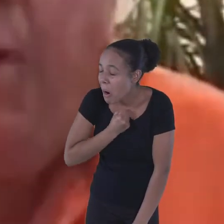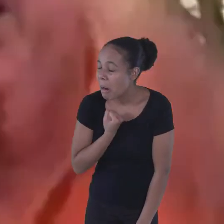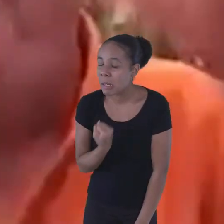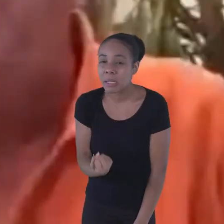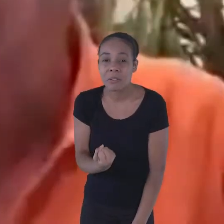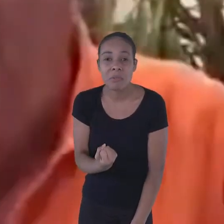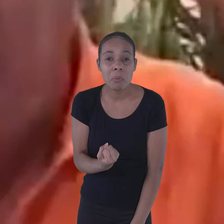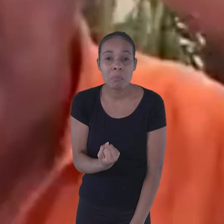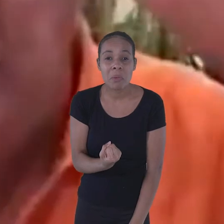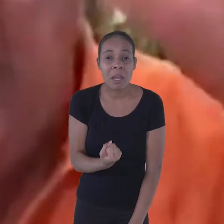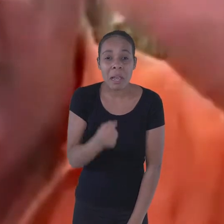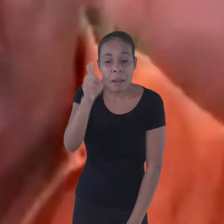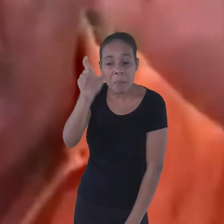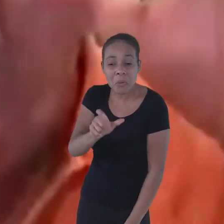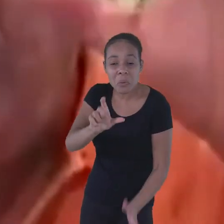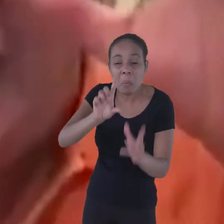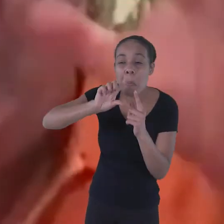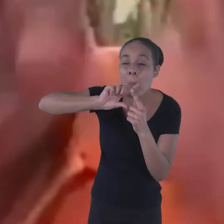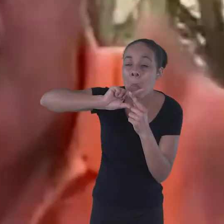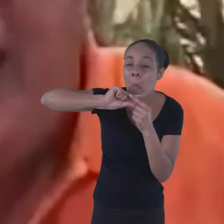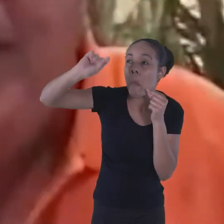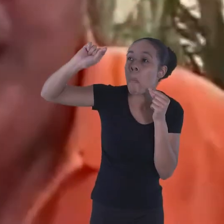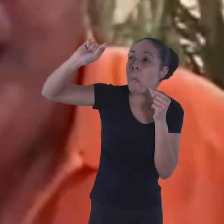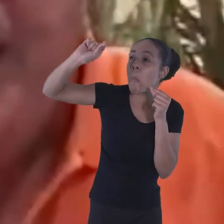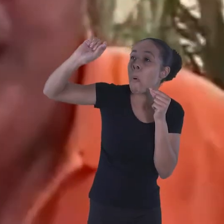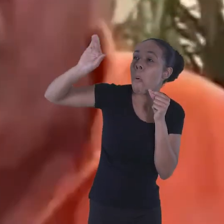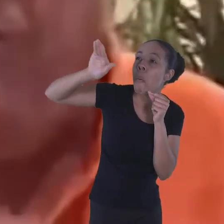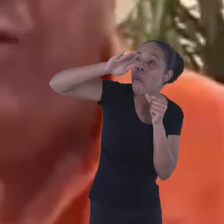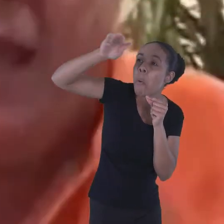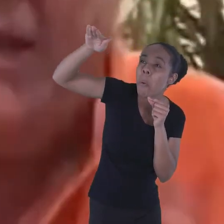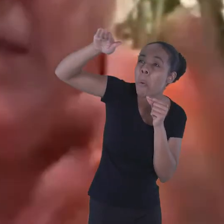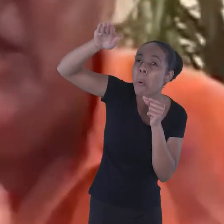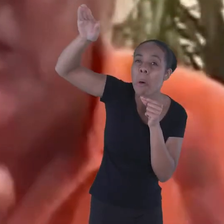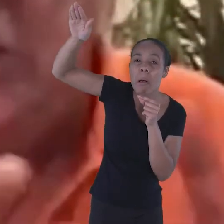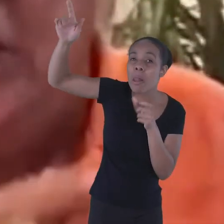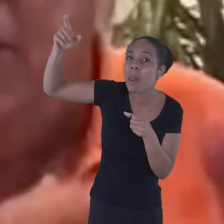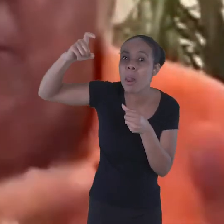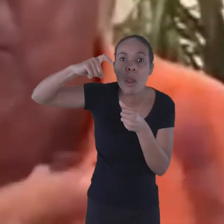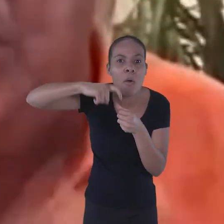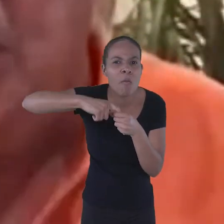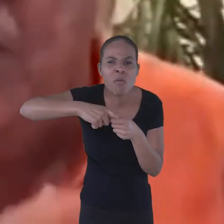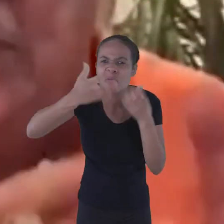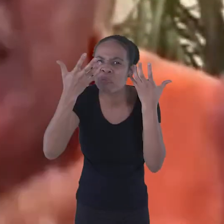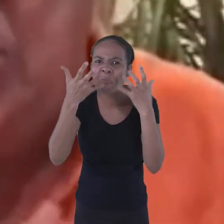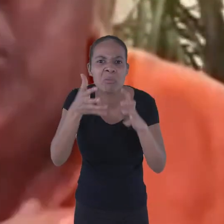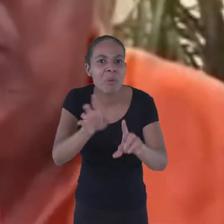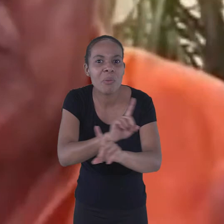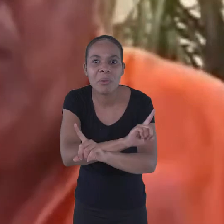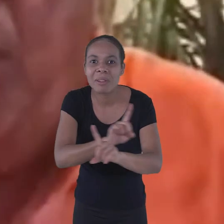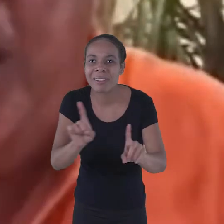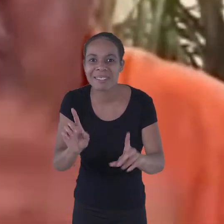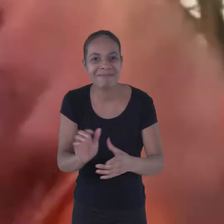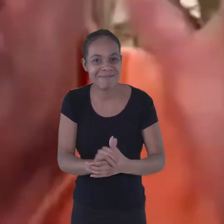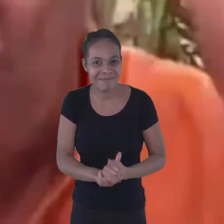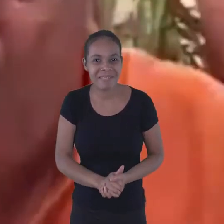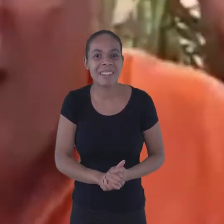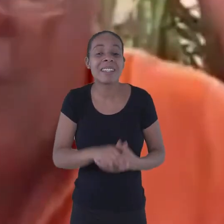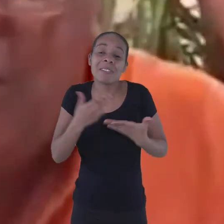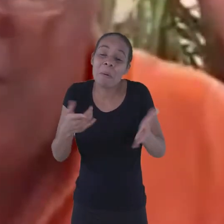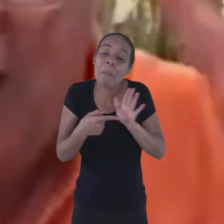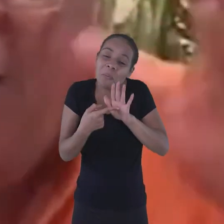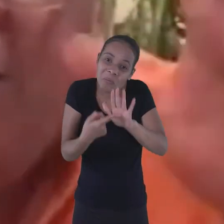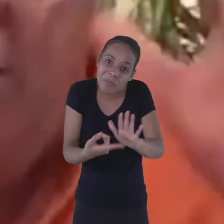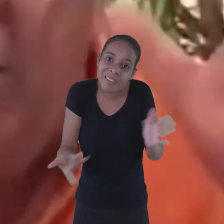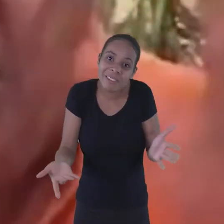ir embora para o espaço sideral e não voltar nunca mais, que é uma vontade que a gente muitas vezes tem tido atualmente para o